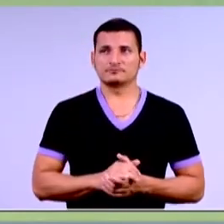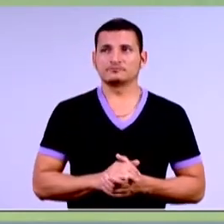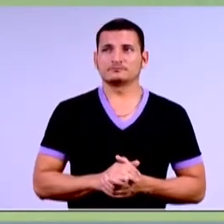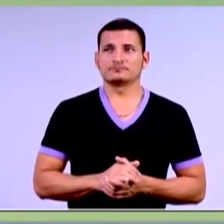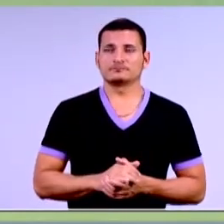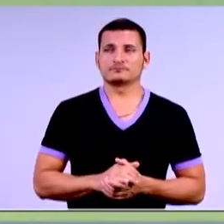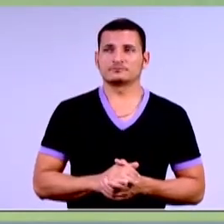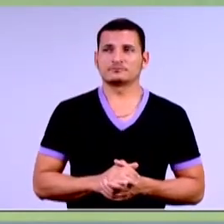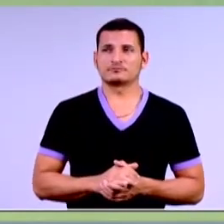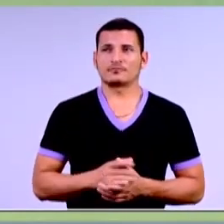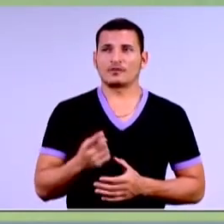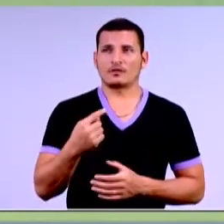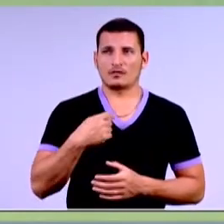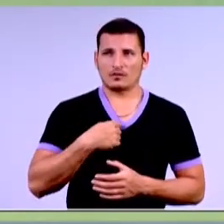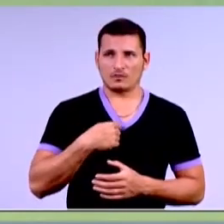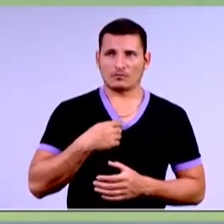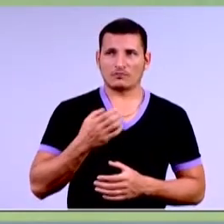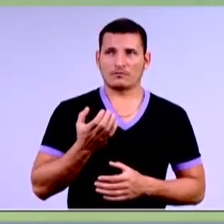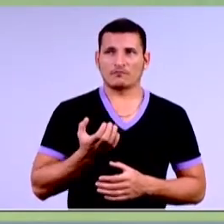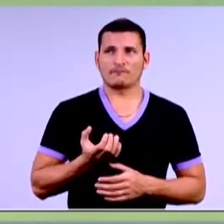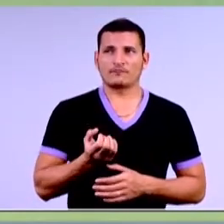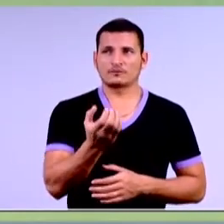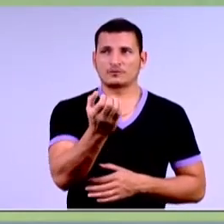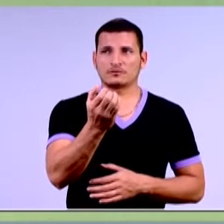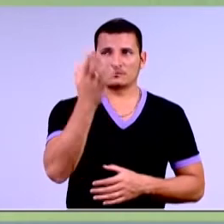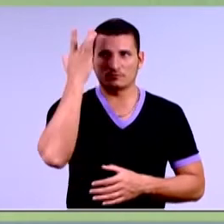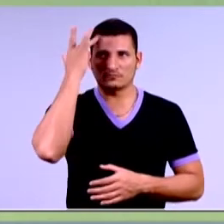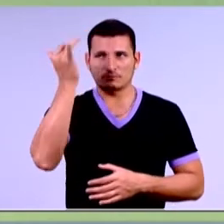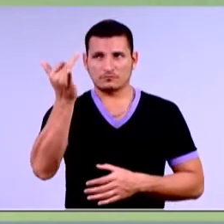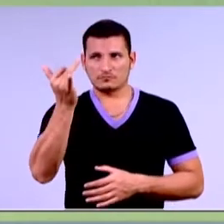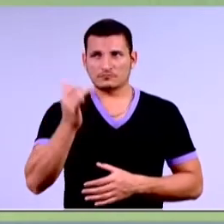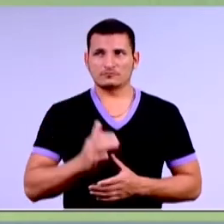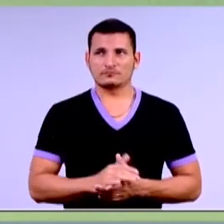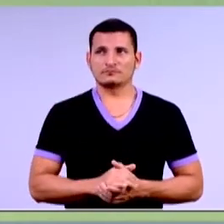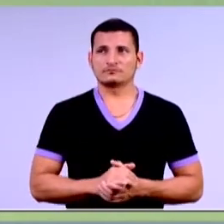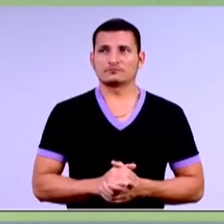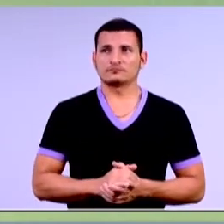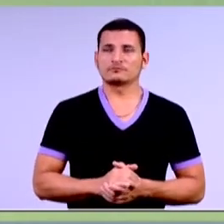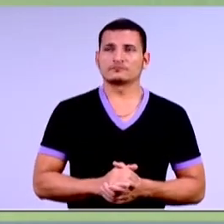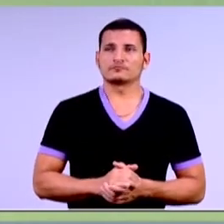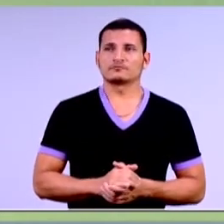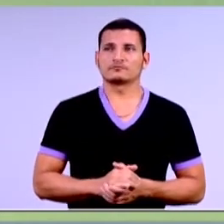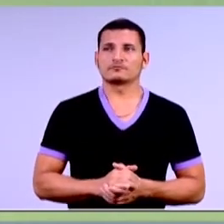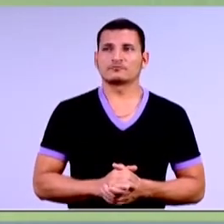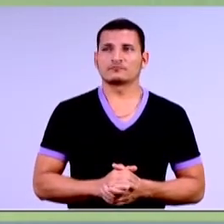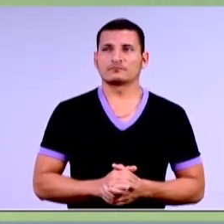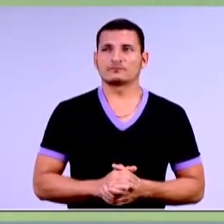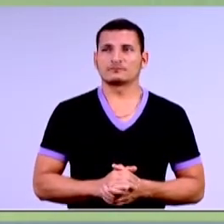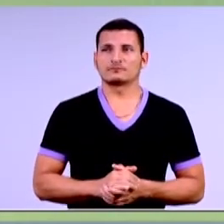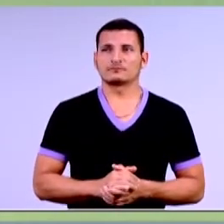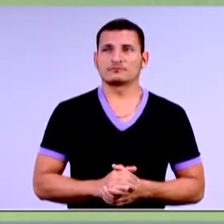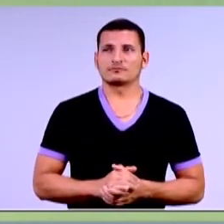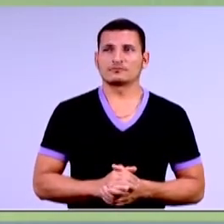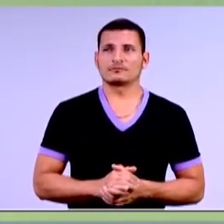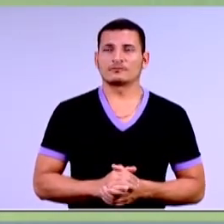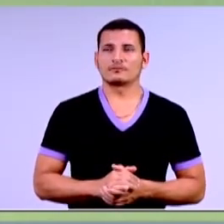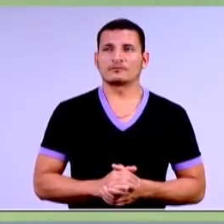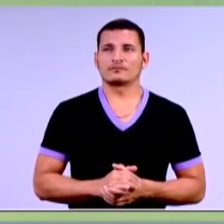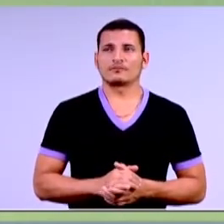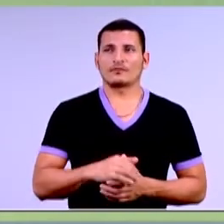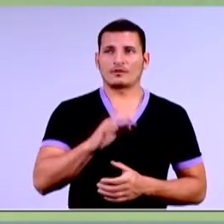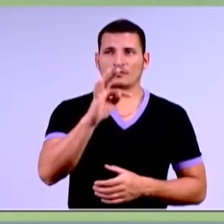futuro eu viajarei amanhã de mall é uma expressão de tempo no futuro